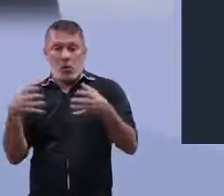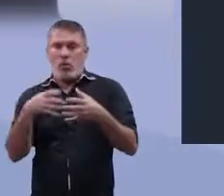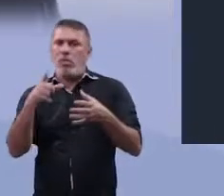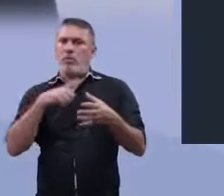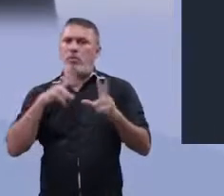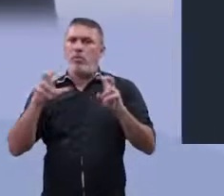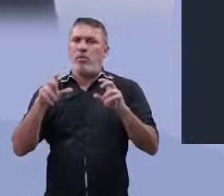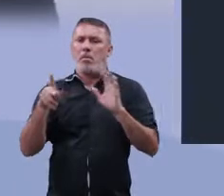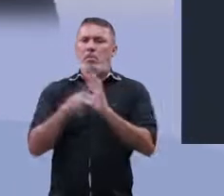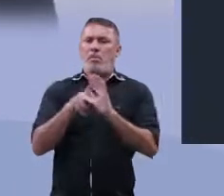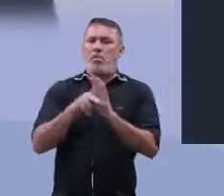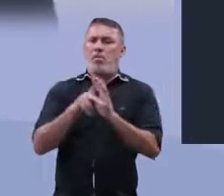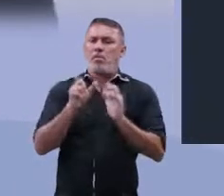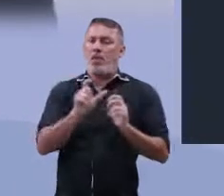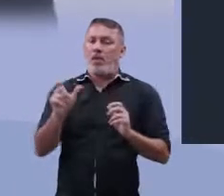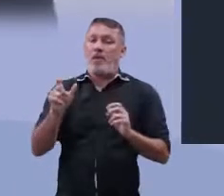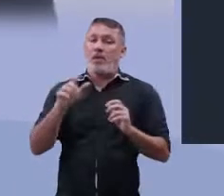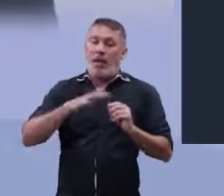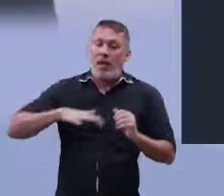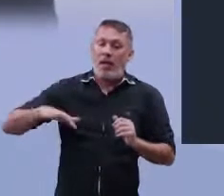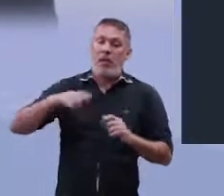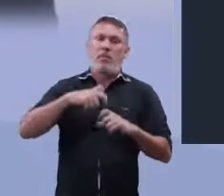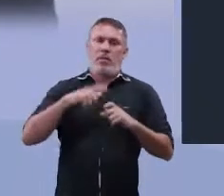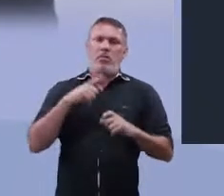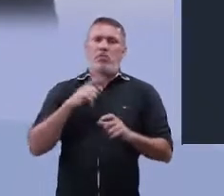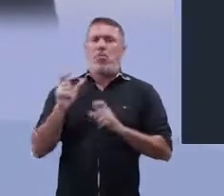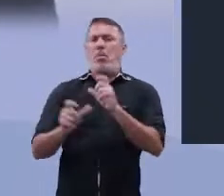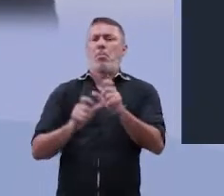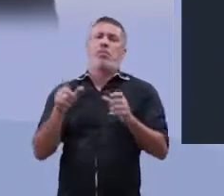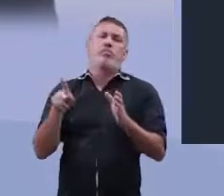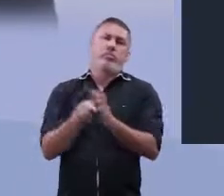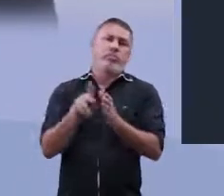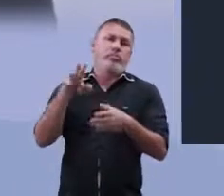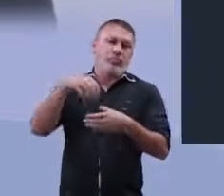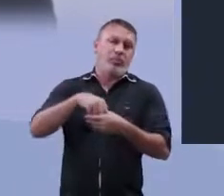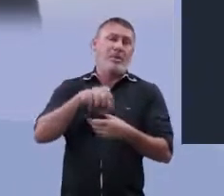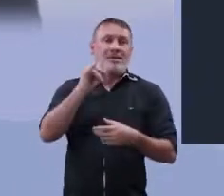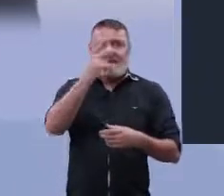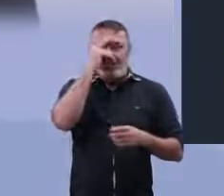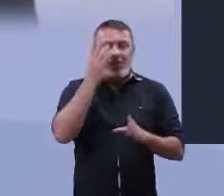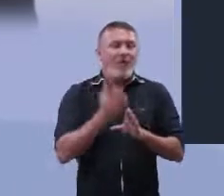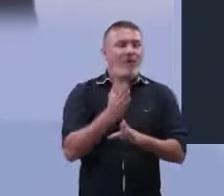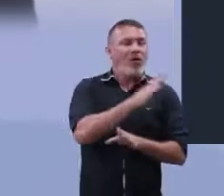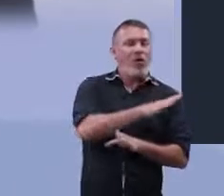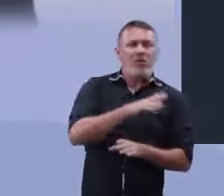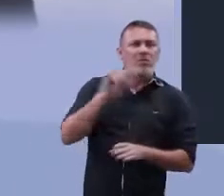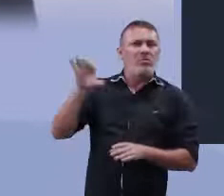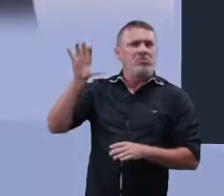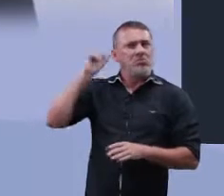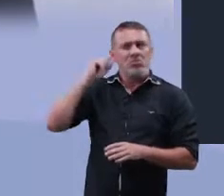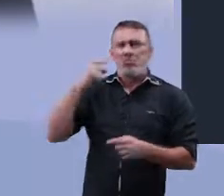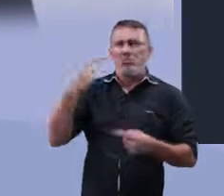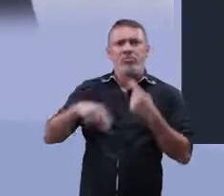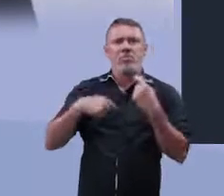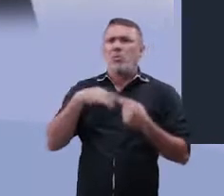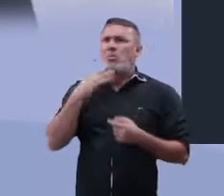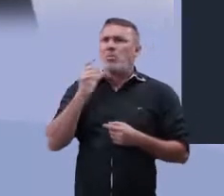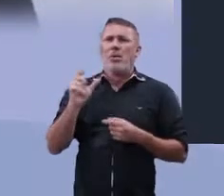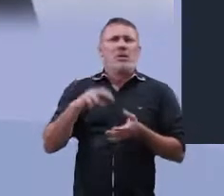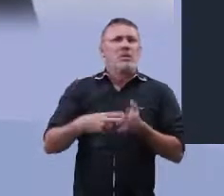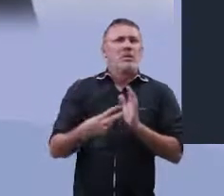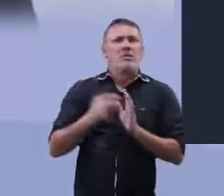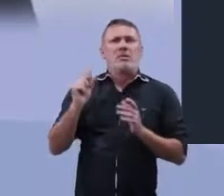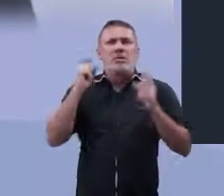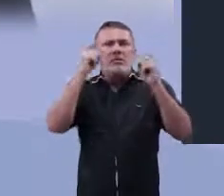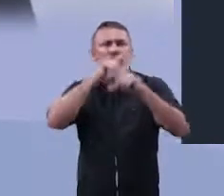termos, eles vão usar palavras que é da área médica. Então, possivelmente, quem não é da área médica pode sim